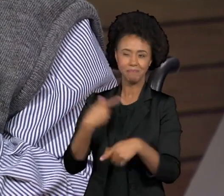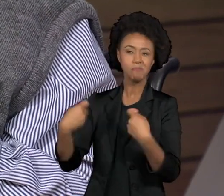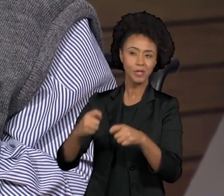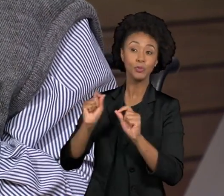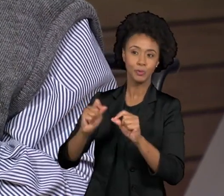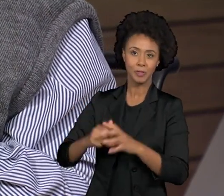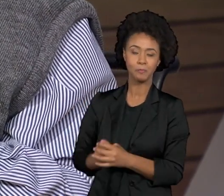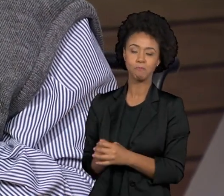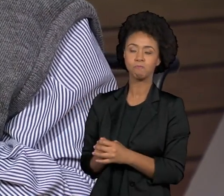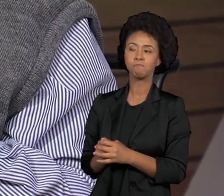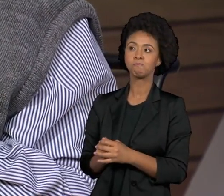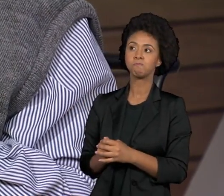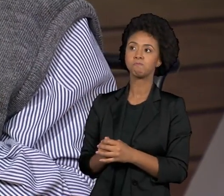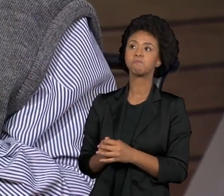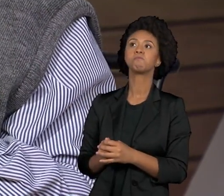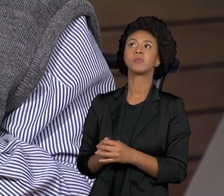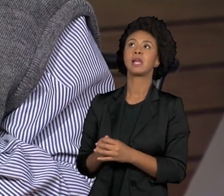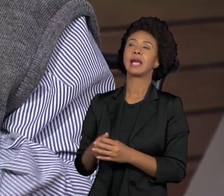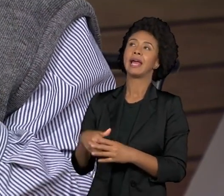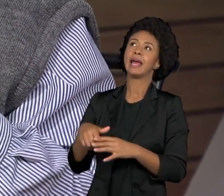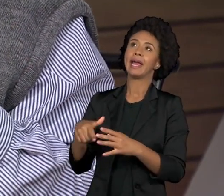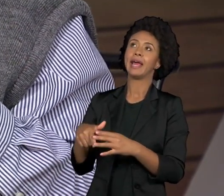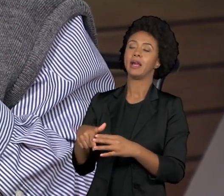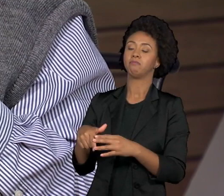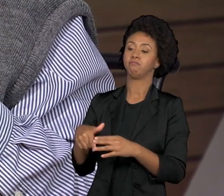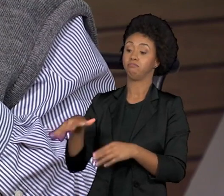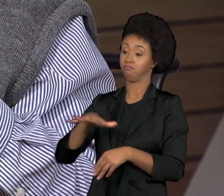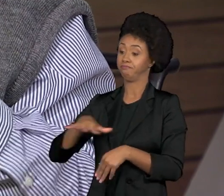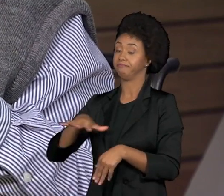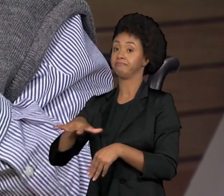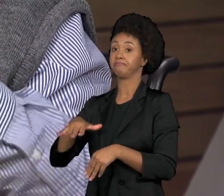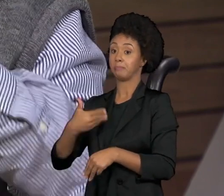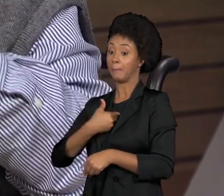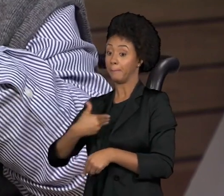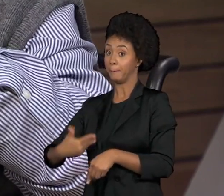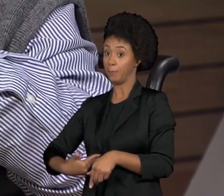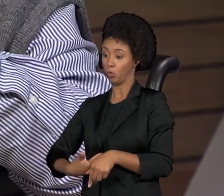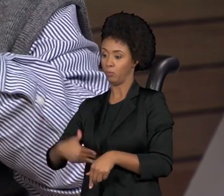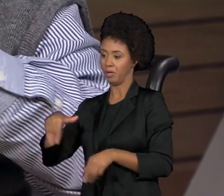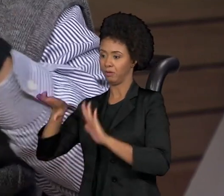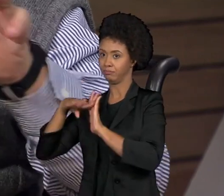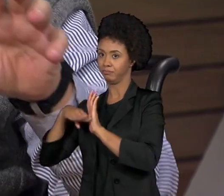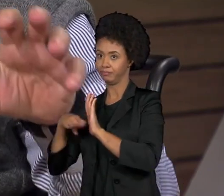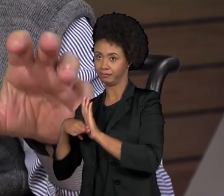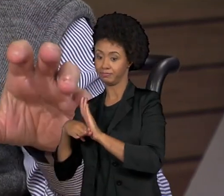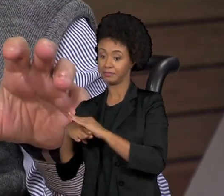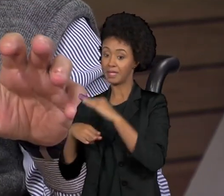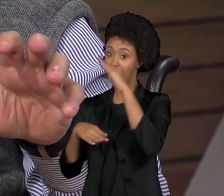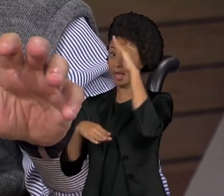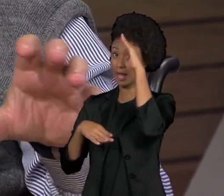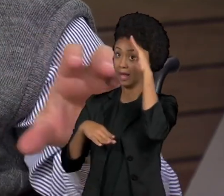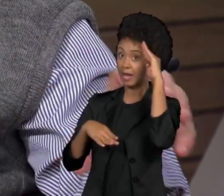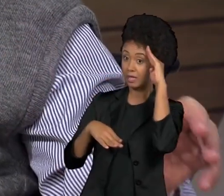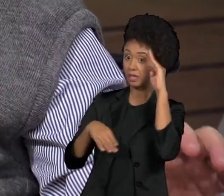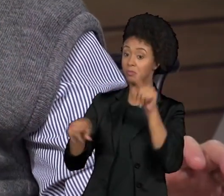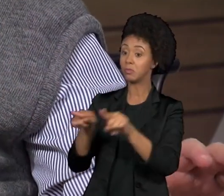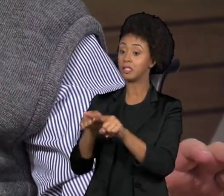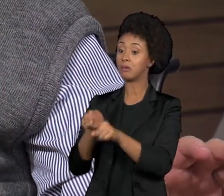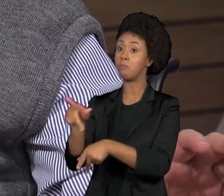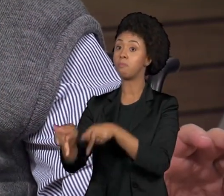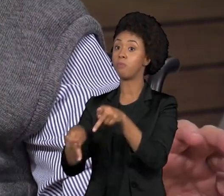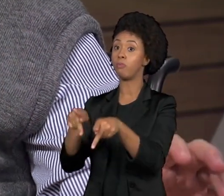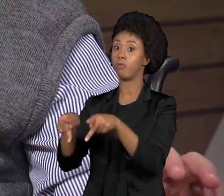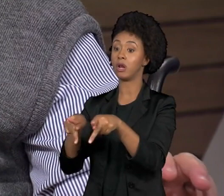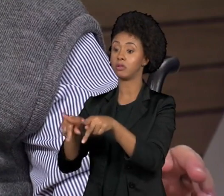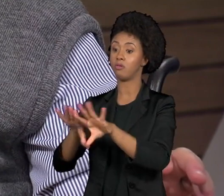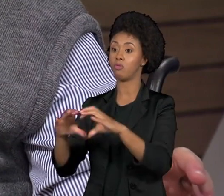um pacto entre o sistema público, o sistema acadêmico e a comunidade. Tem muita coisa